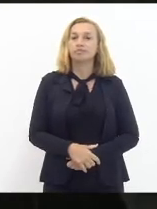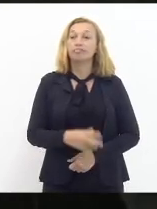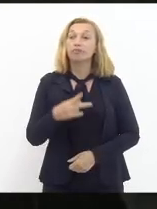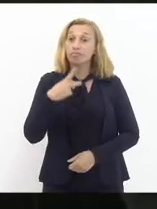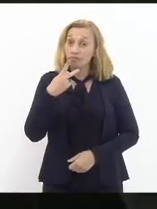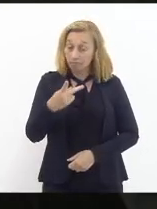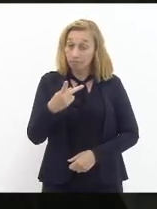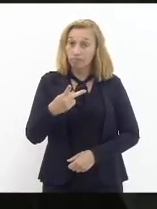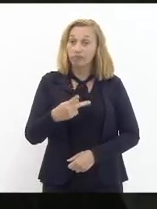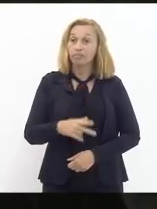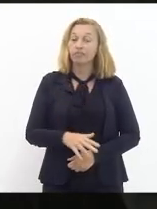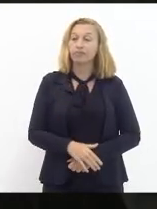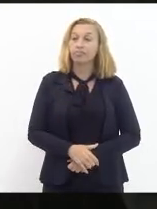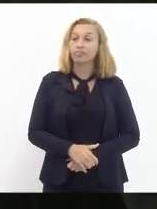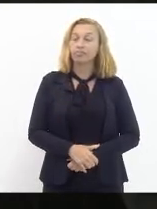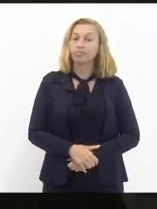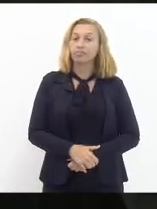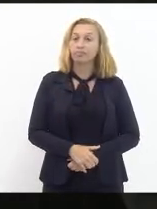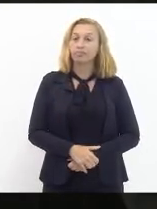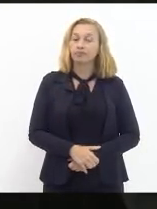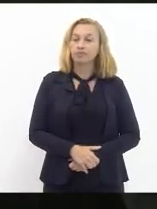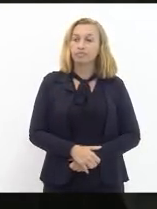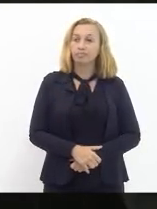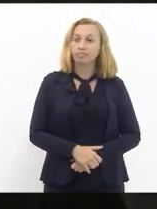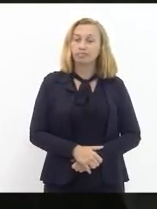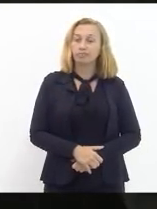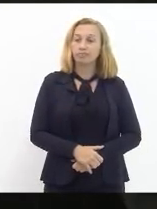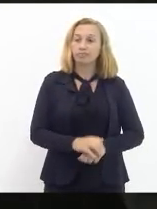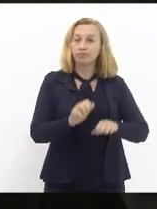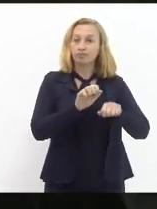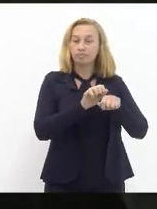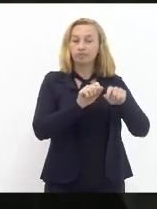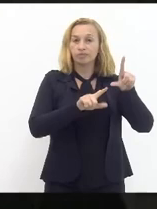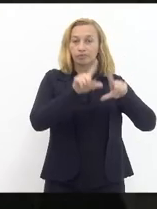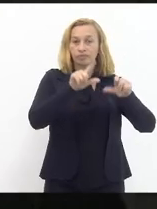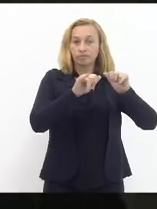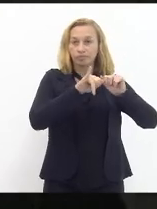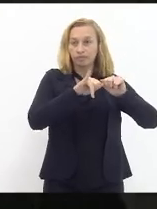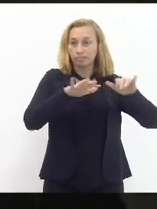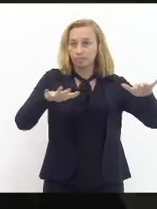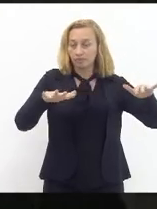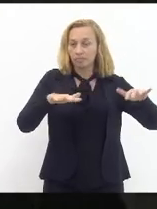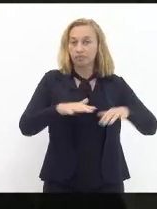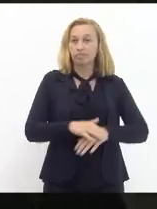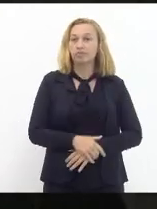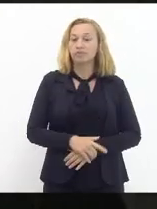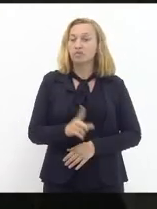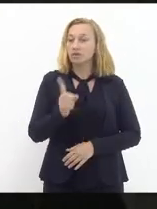afirmou e foi publicado pela grande mídia, que não ia